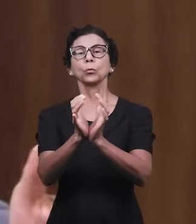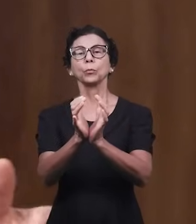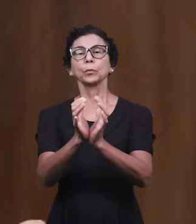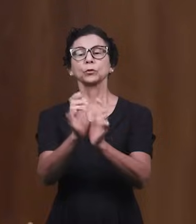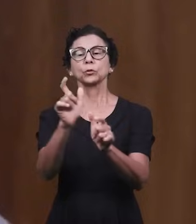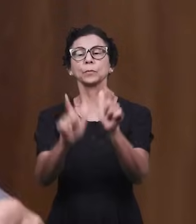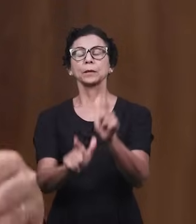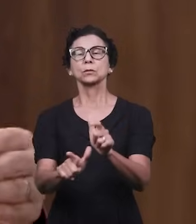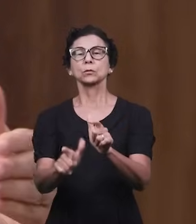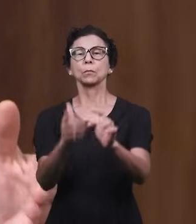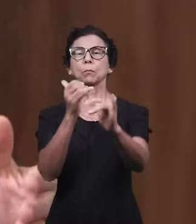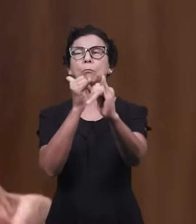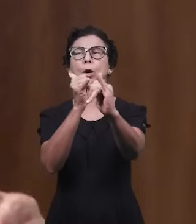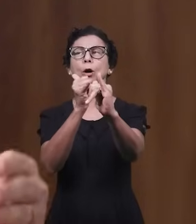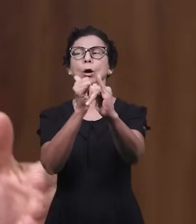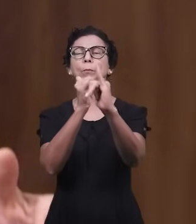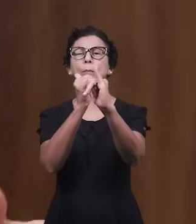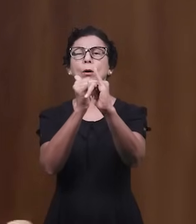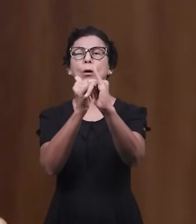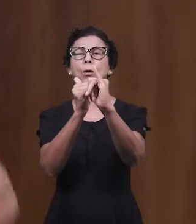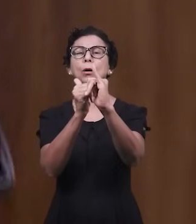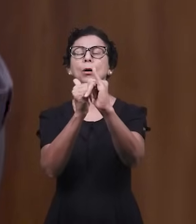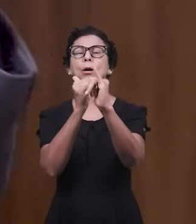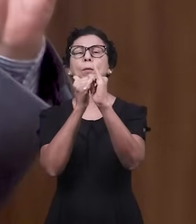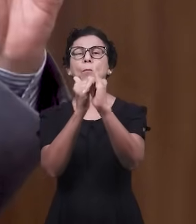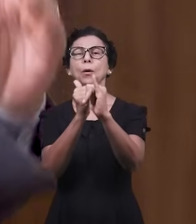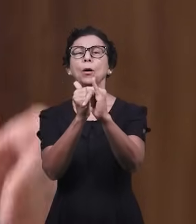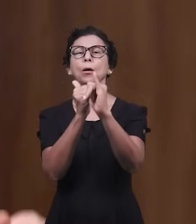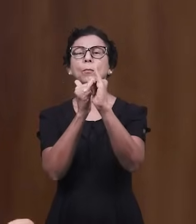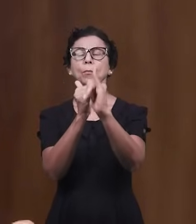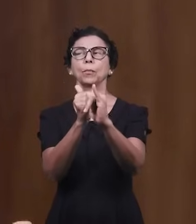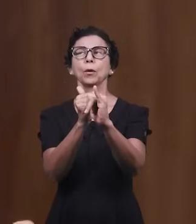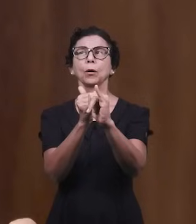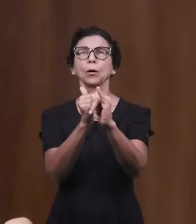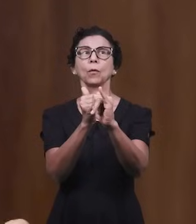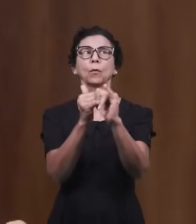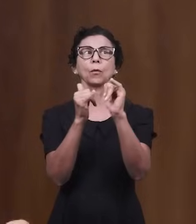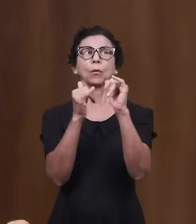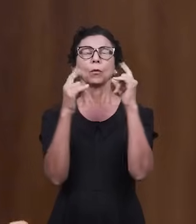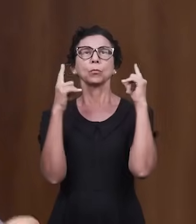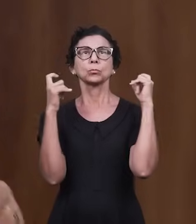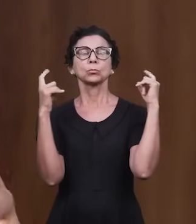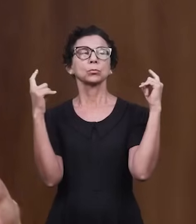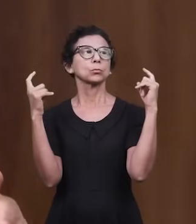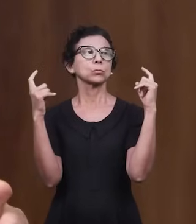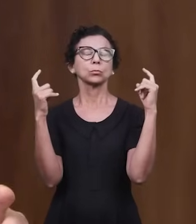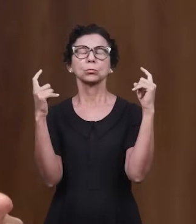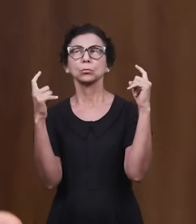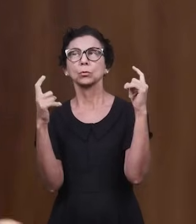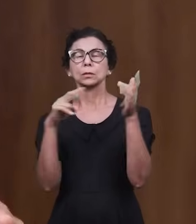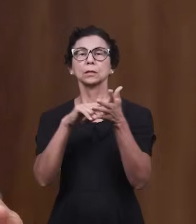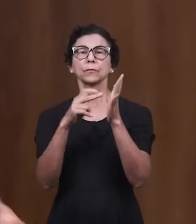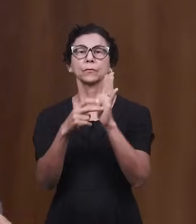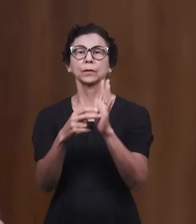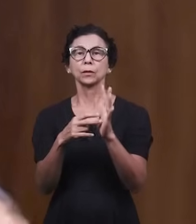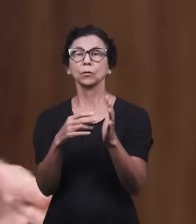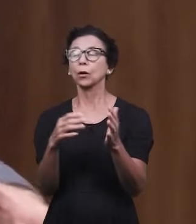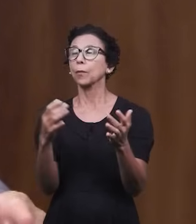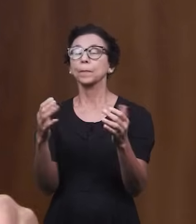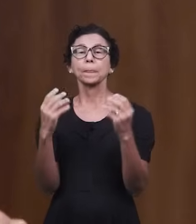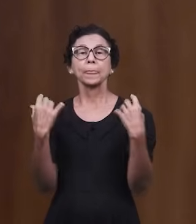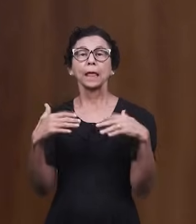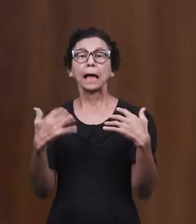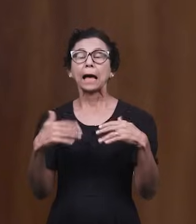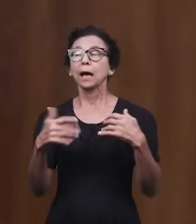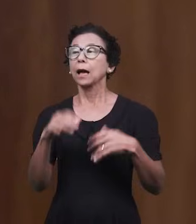as trombetas tocam, o sinal, o sonido que diz: olha, esse sonido é que o rei está chegando. Então, preparem-se todos, a qualquer